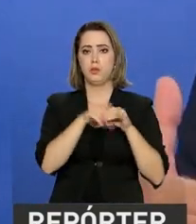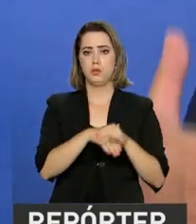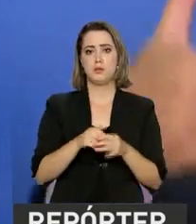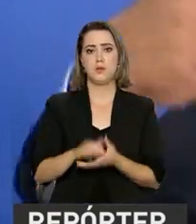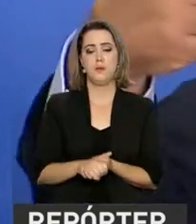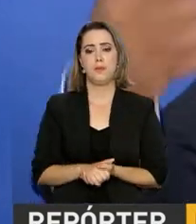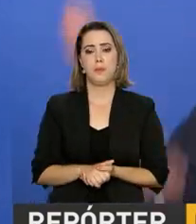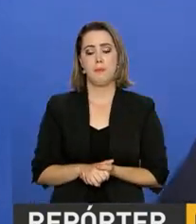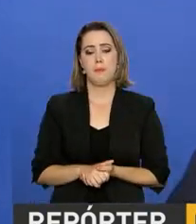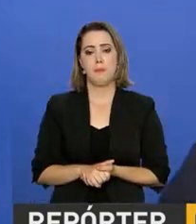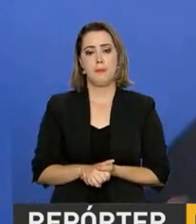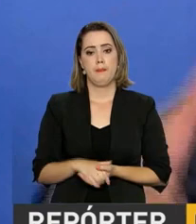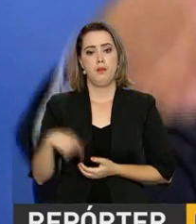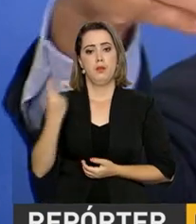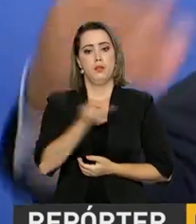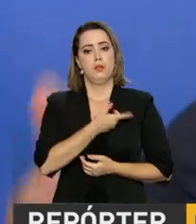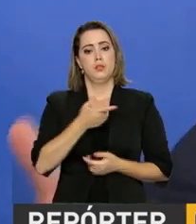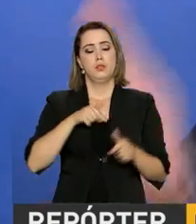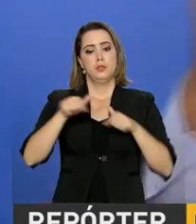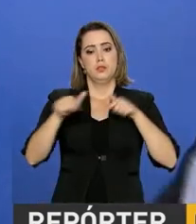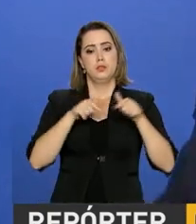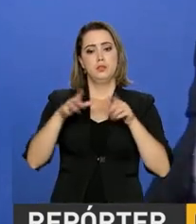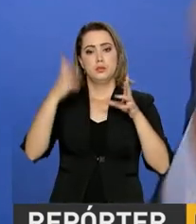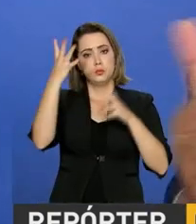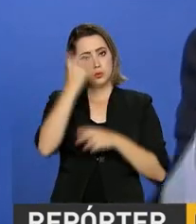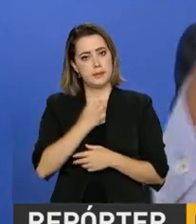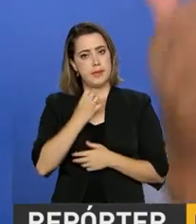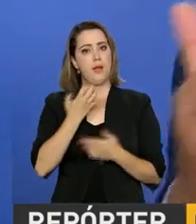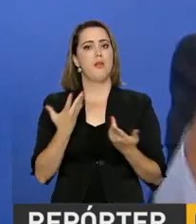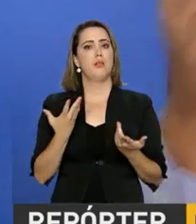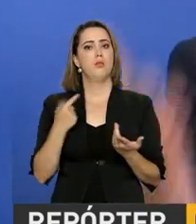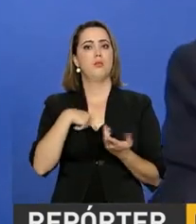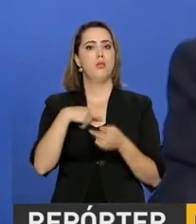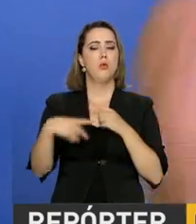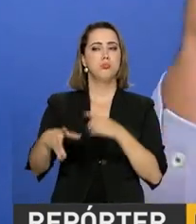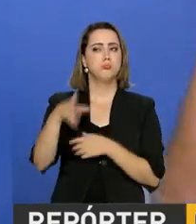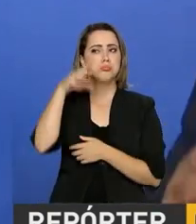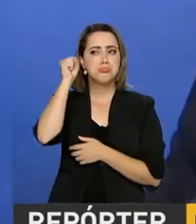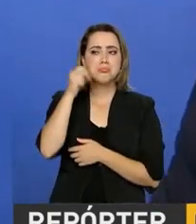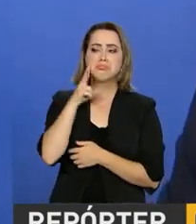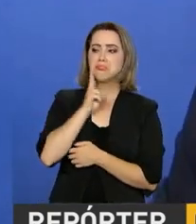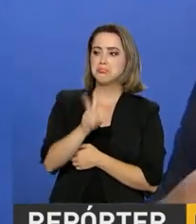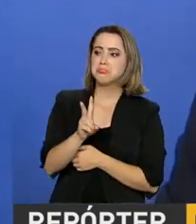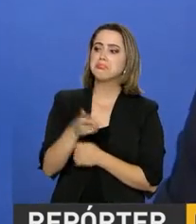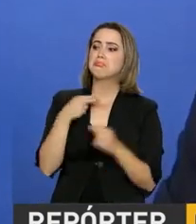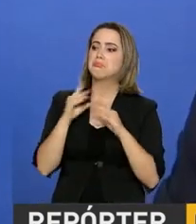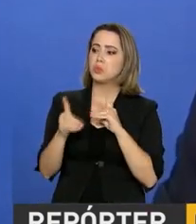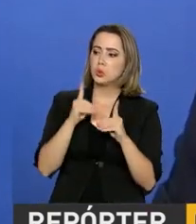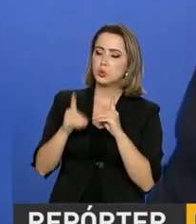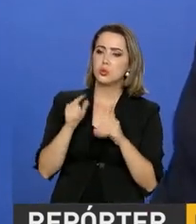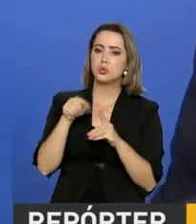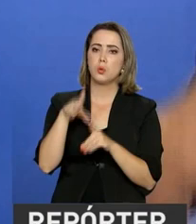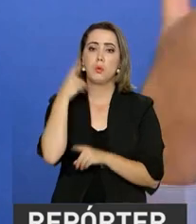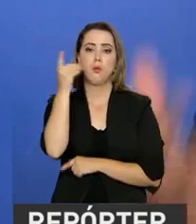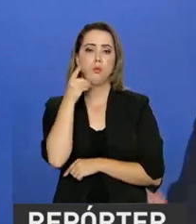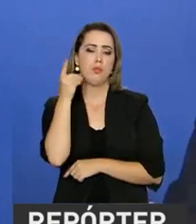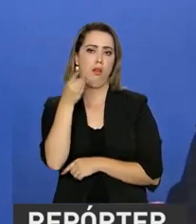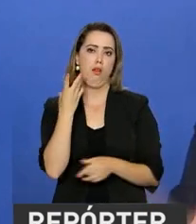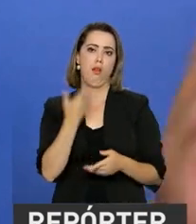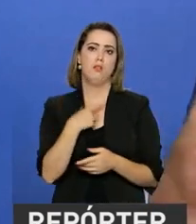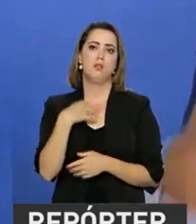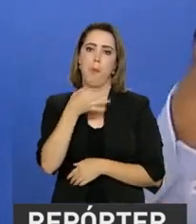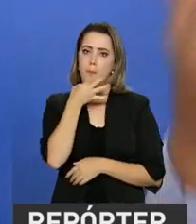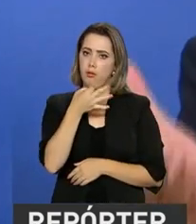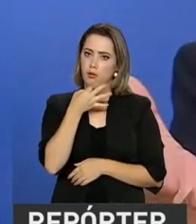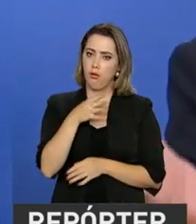realizamos um trabalho sério ouvimos as mais diversas correntes de opinião os deputados senhores senhoras deputados decidiram